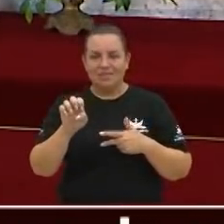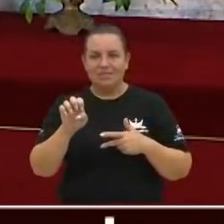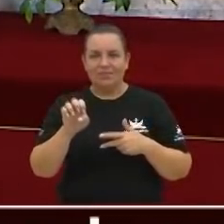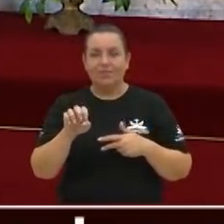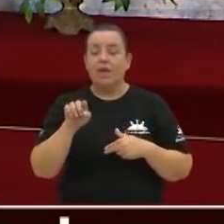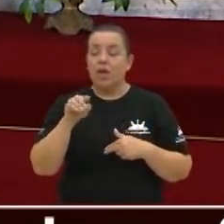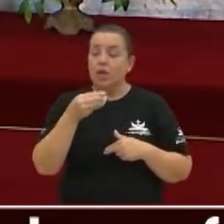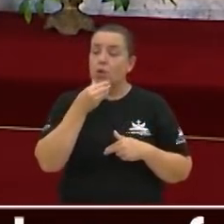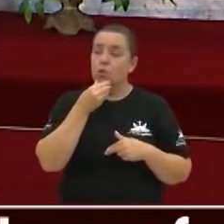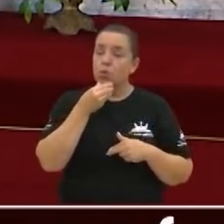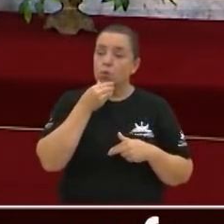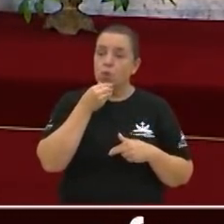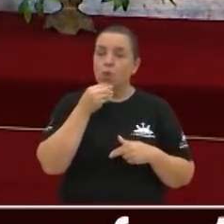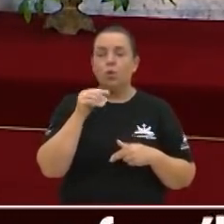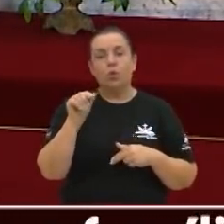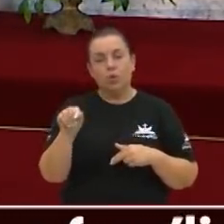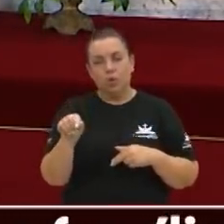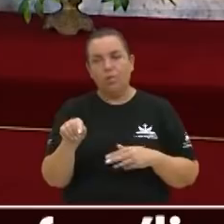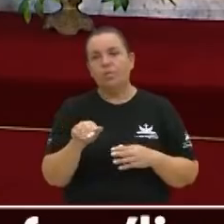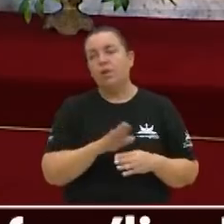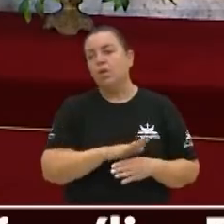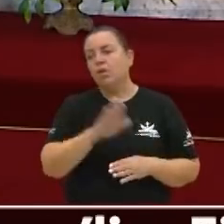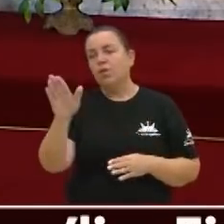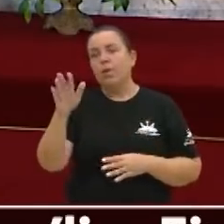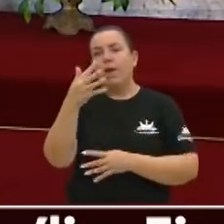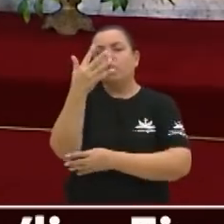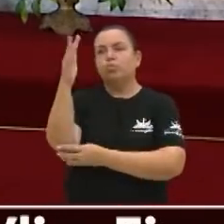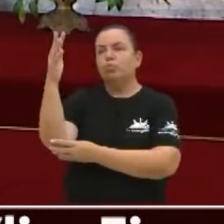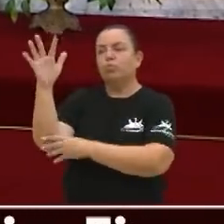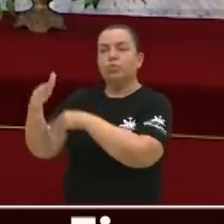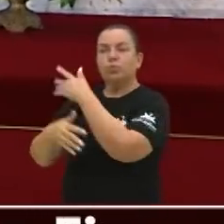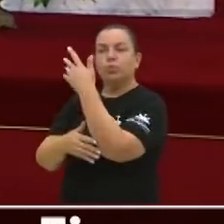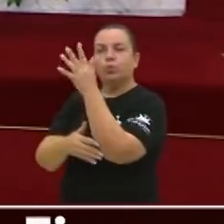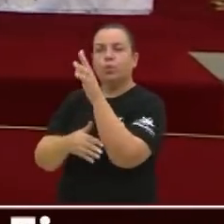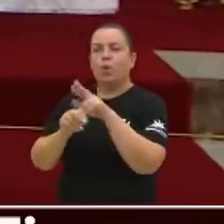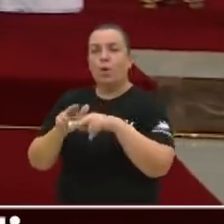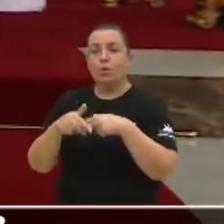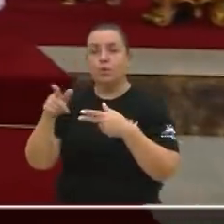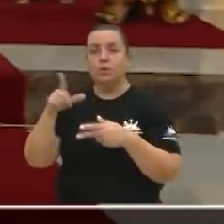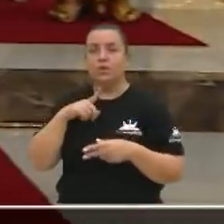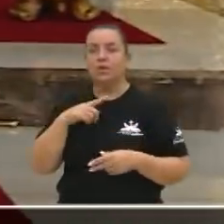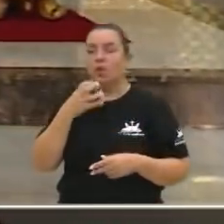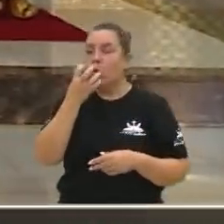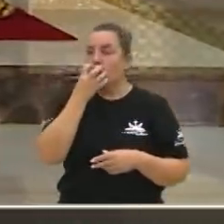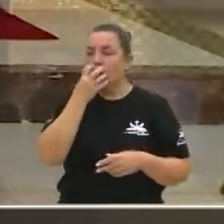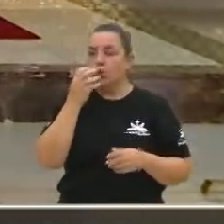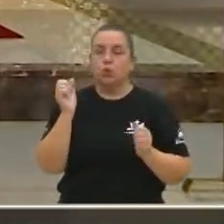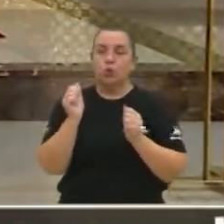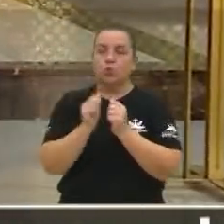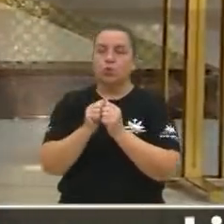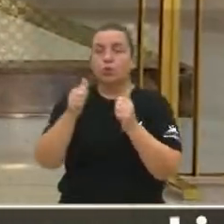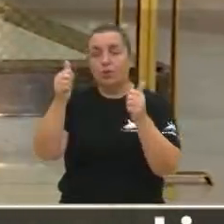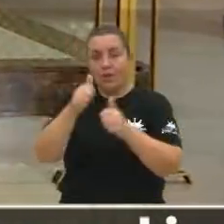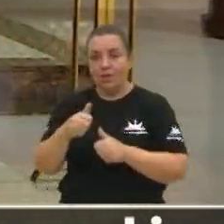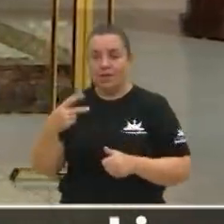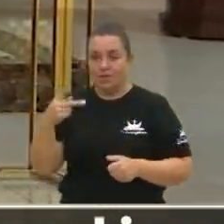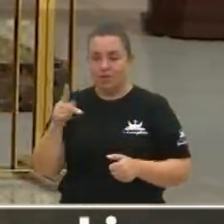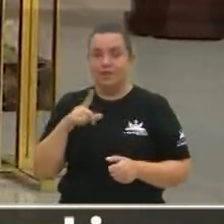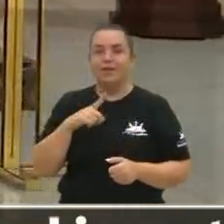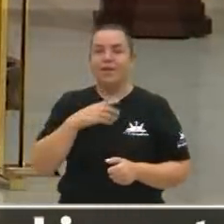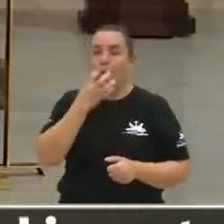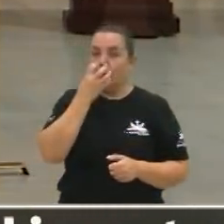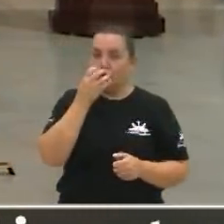esse homem foi por um bosque por isso que ele tem um cachorro sempre a imagem dele